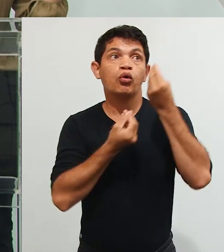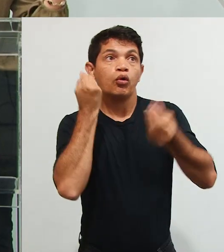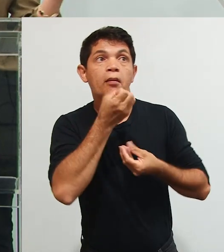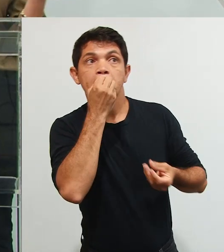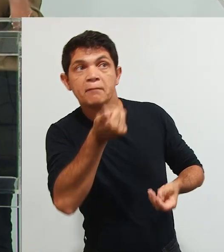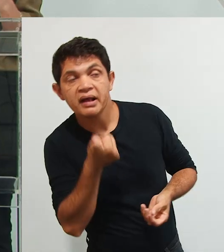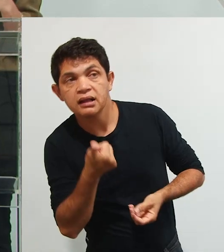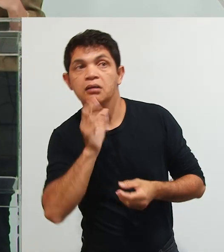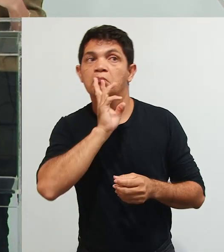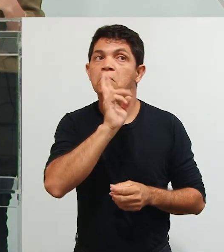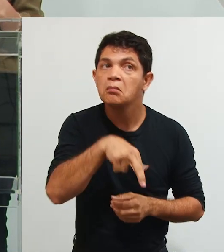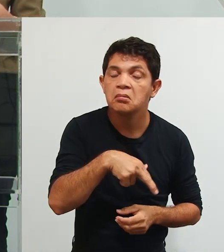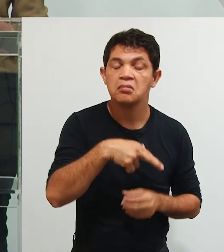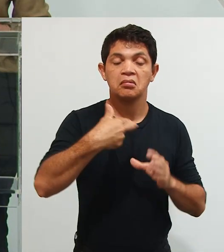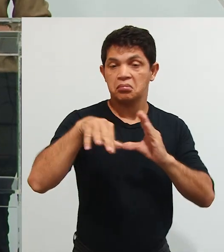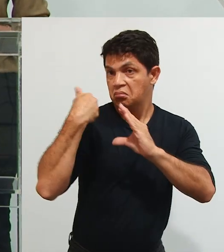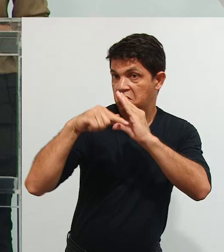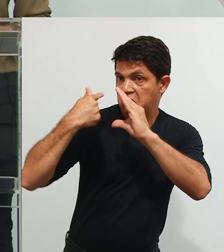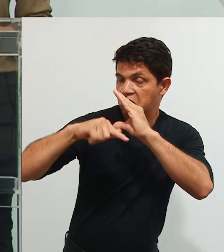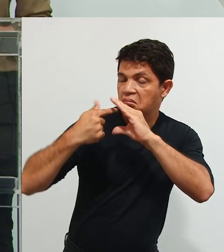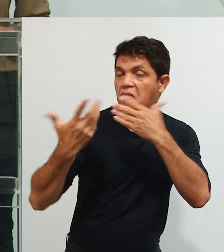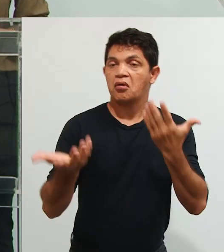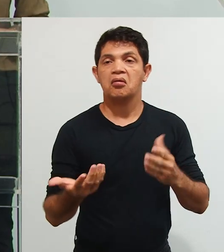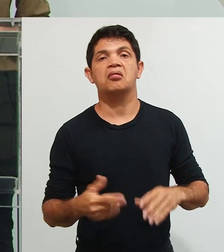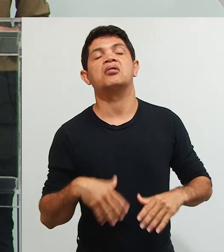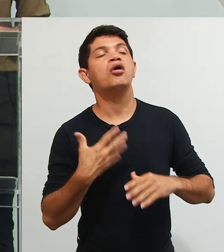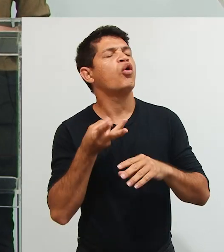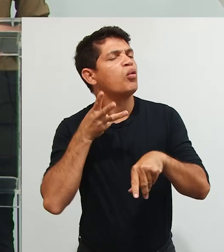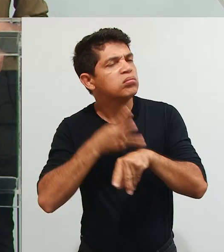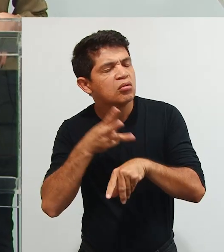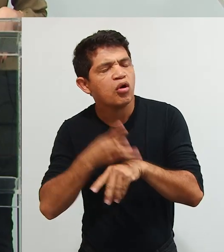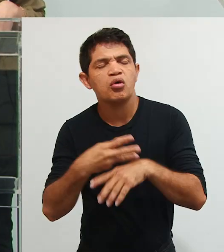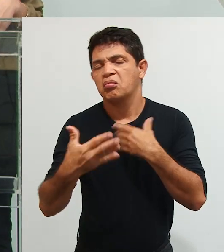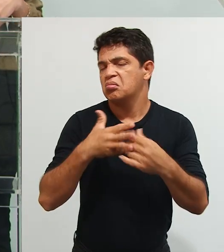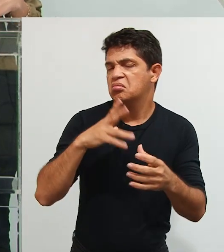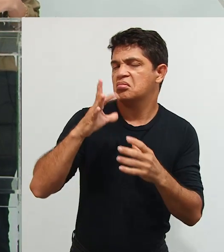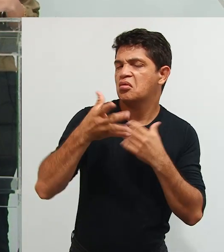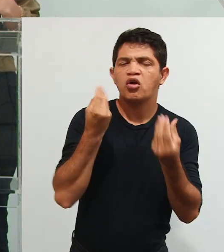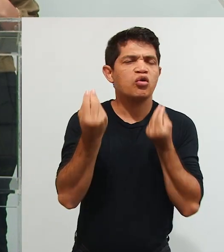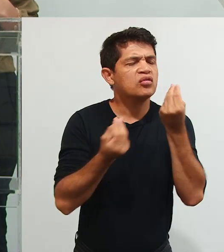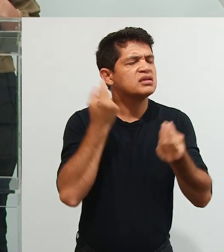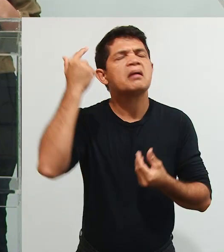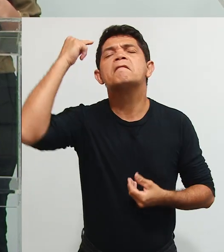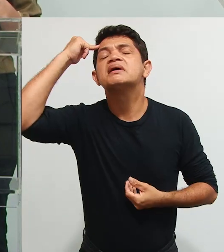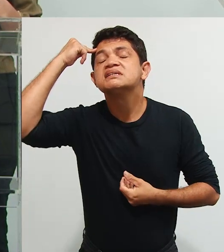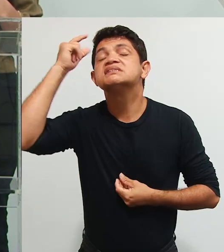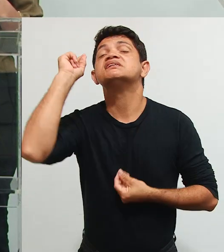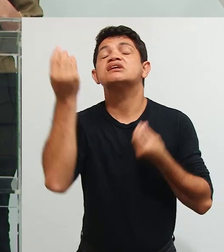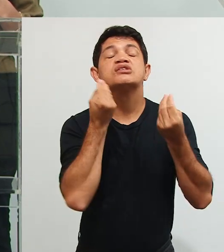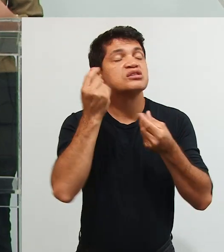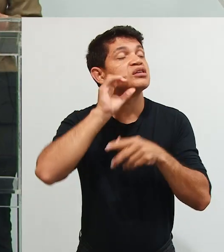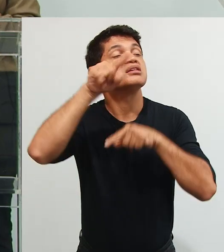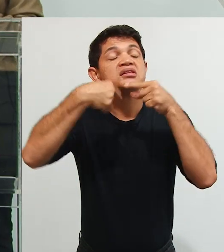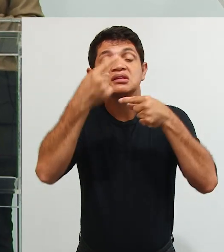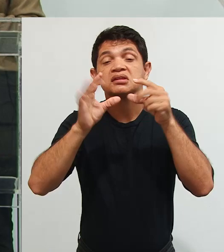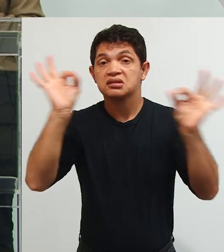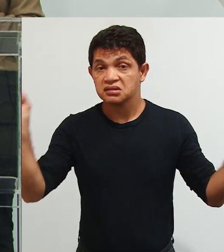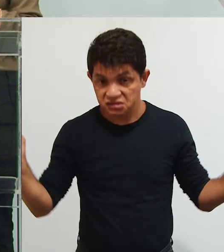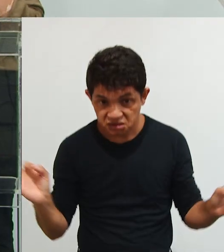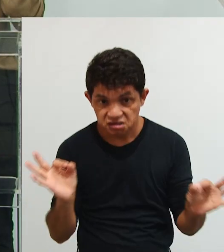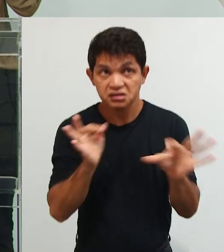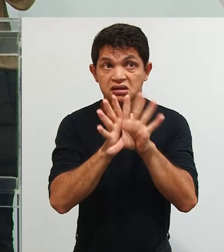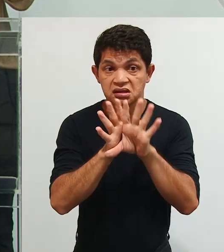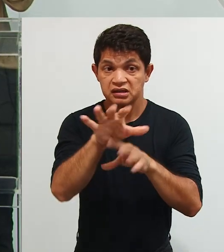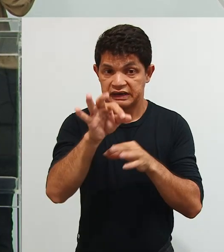estava respondendo uma mensagem. E eu quero que você pense no que você vai fazer depois de assistir essa